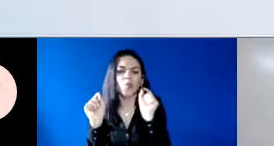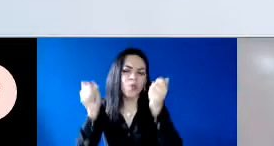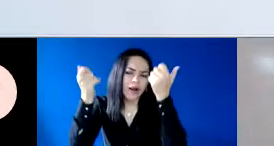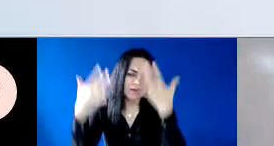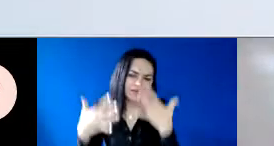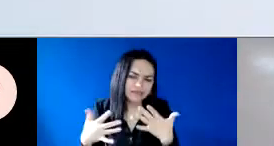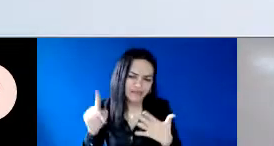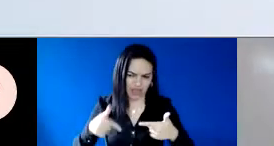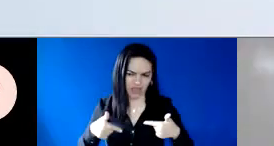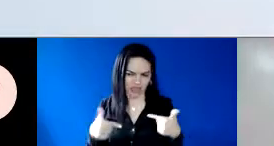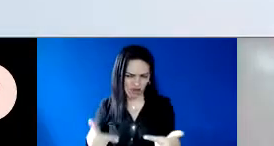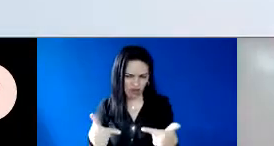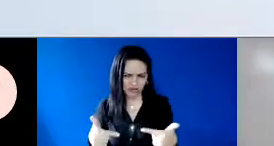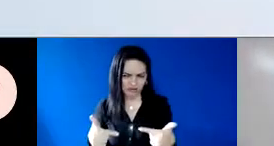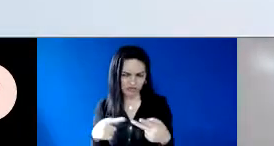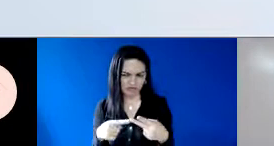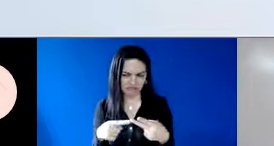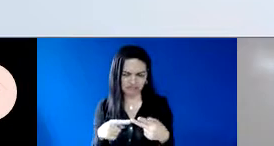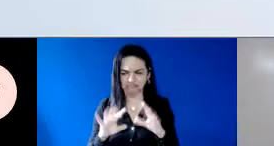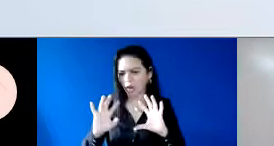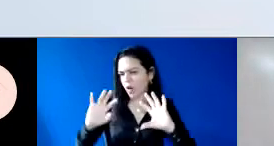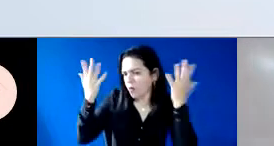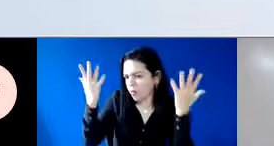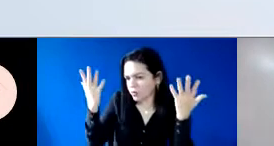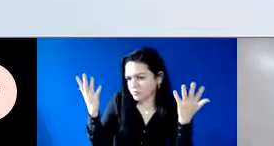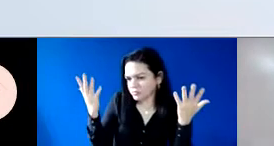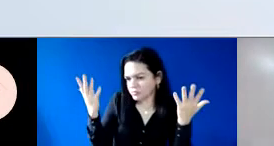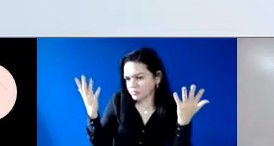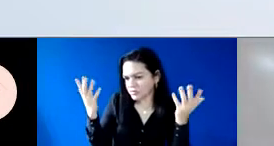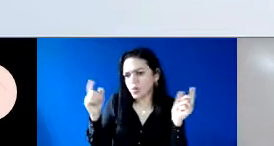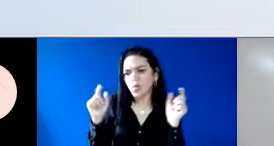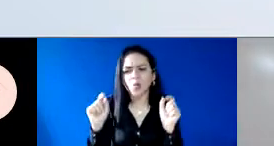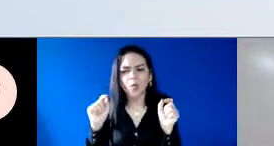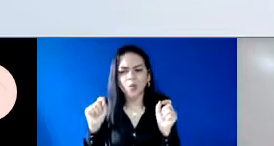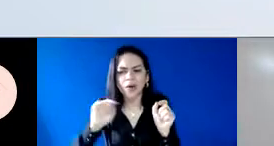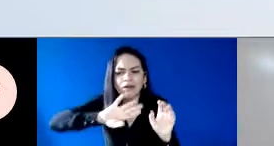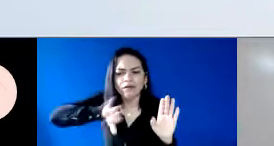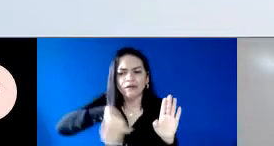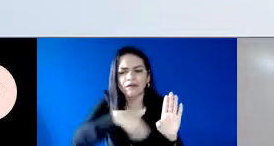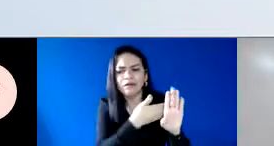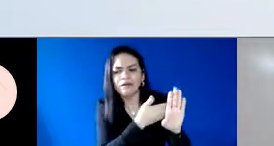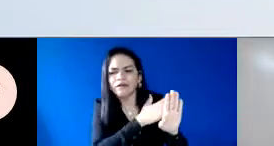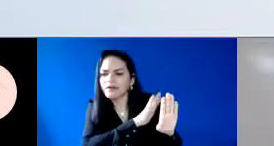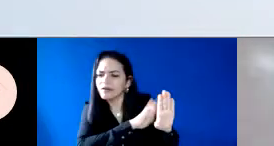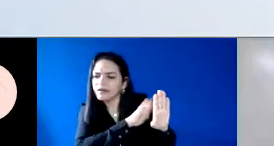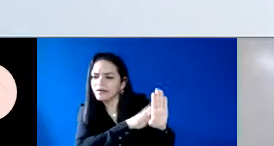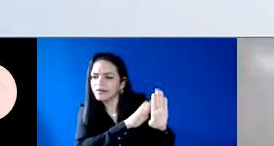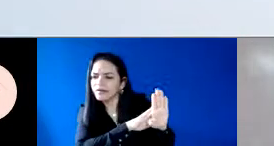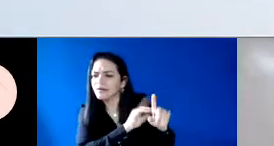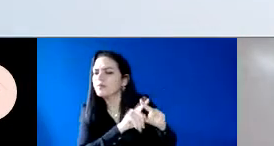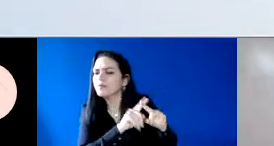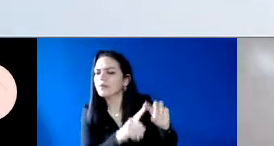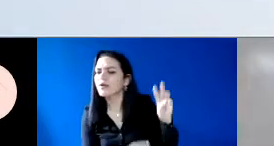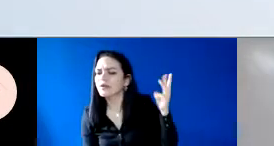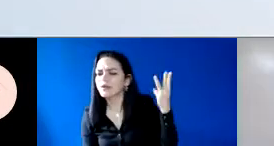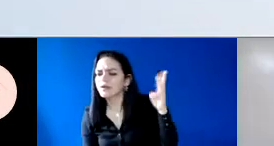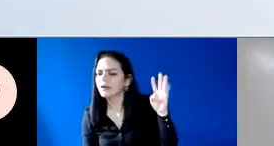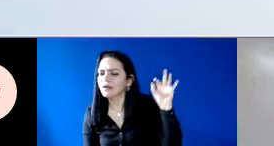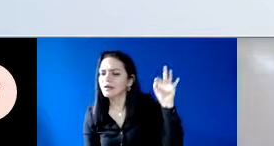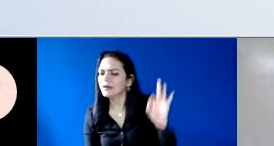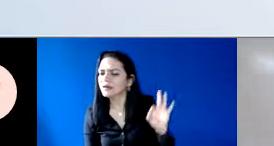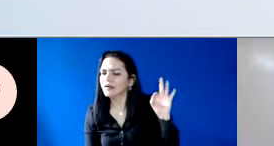sorte? Será o acaso? O que é que está por trás disso? E essa pergunta ela é